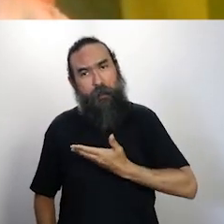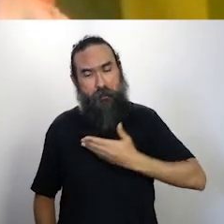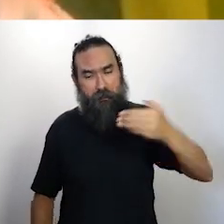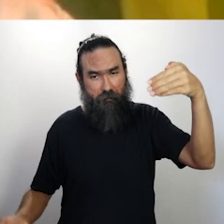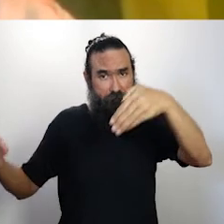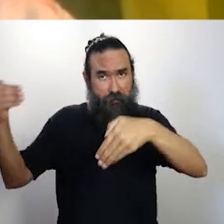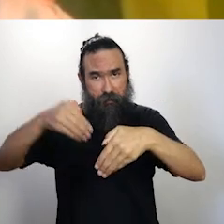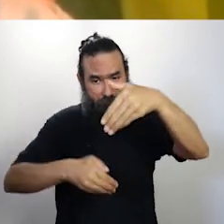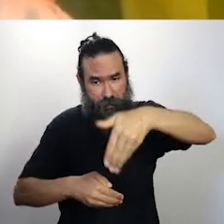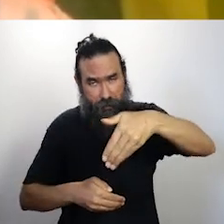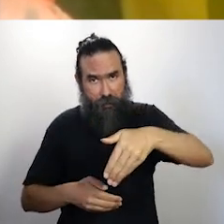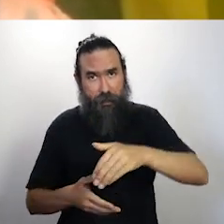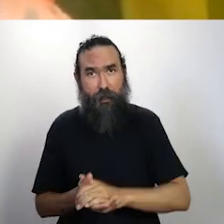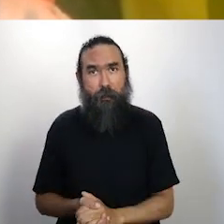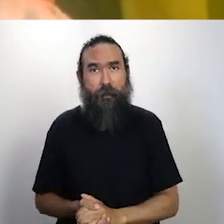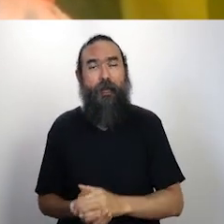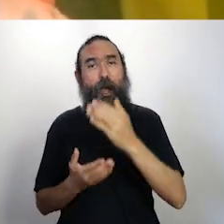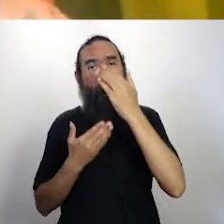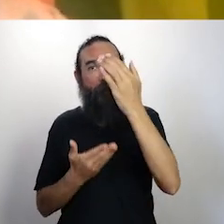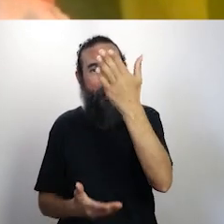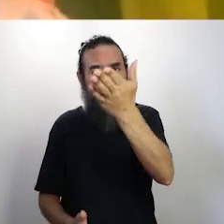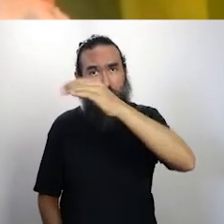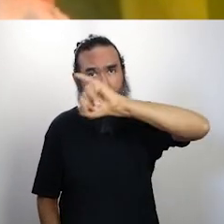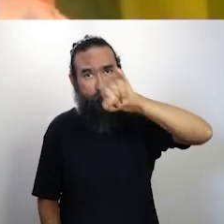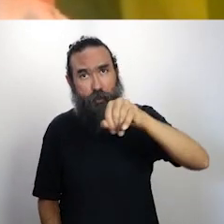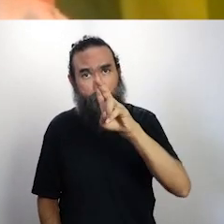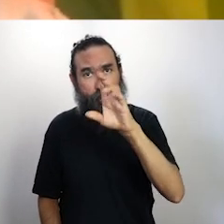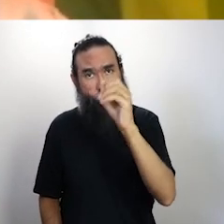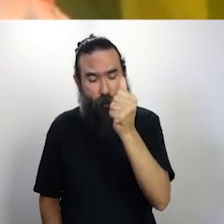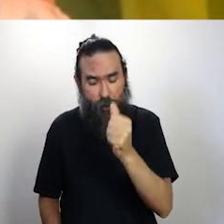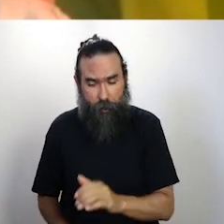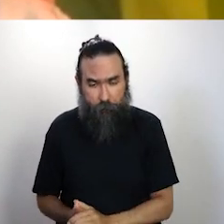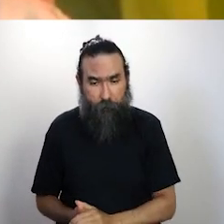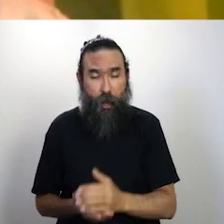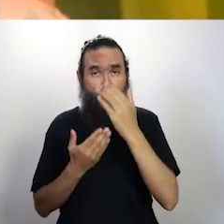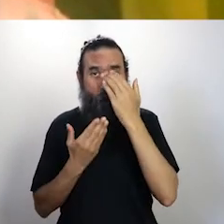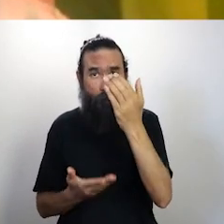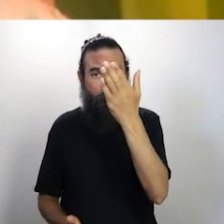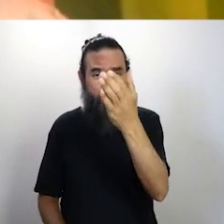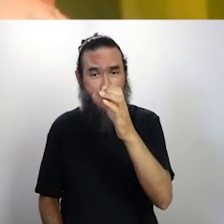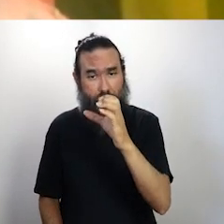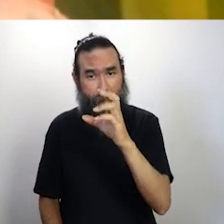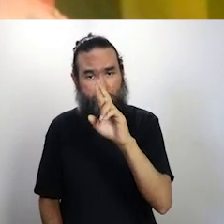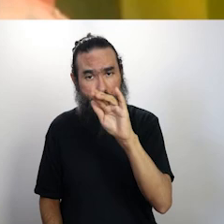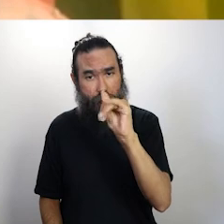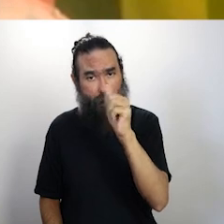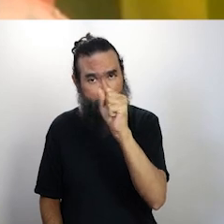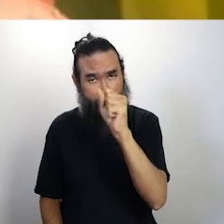obrigado Juca obrigado Cris Cris manda um abraço para